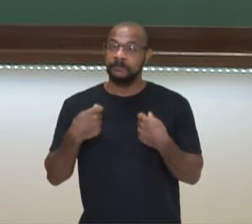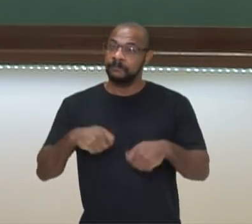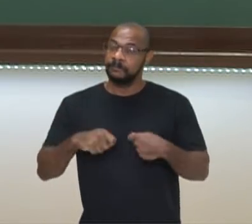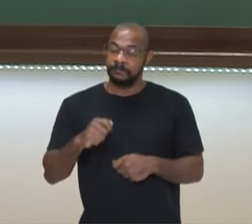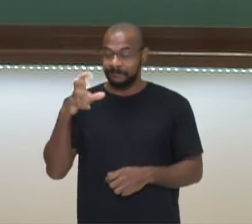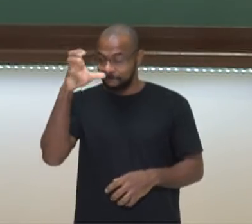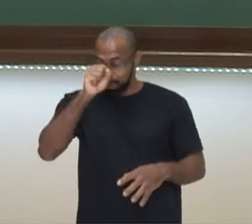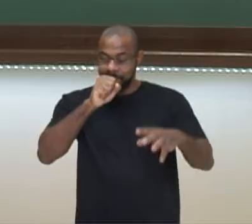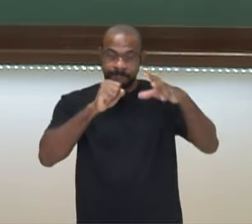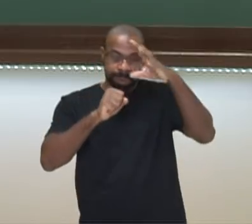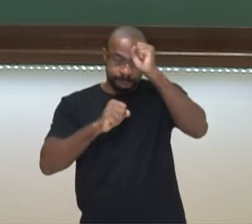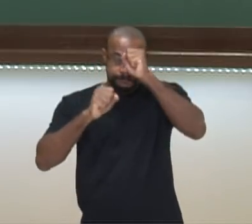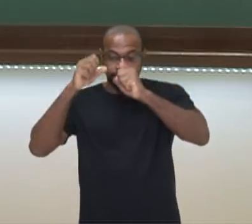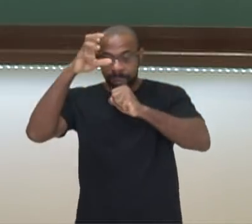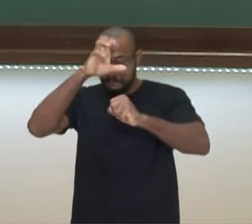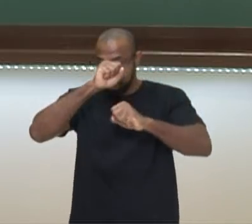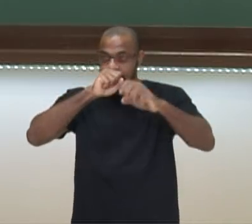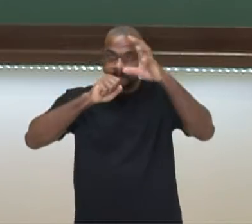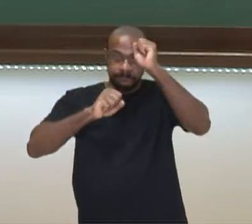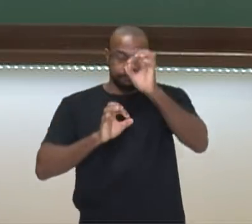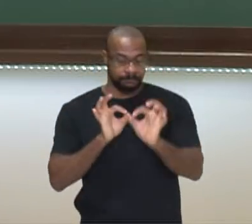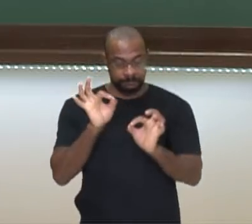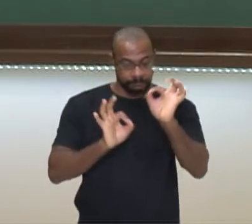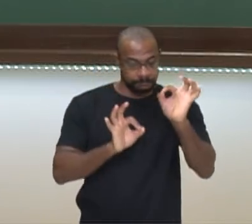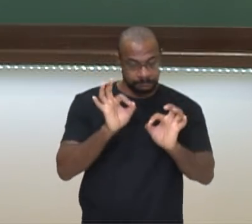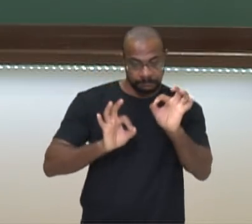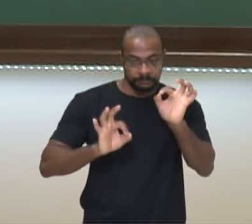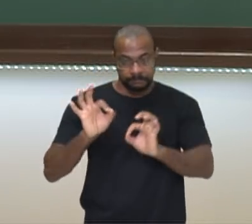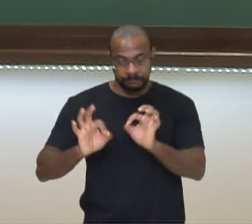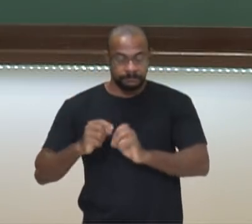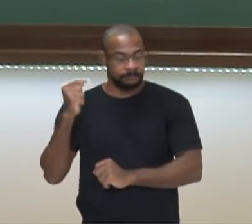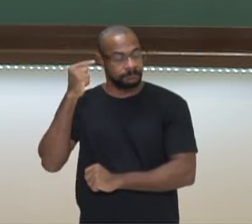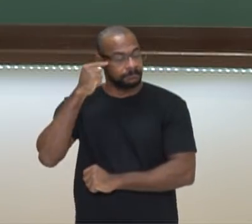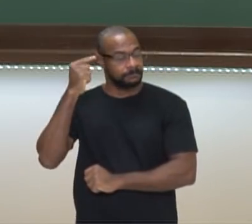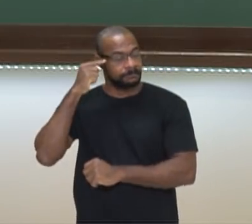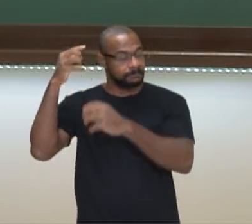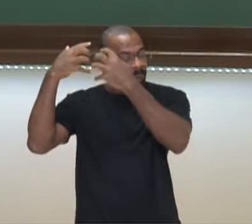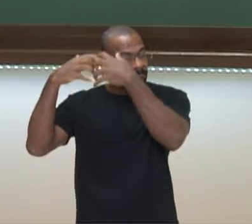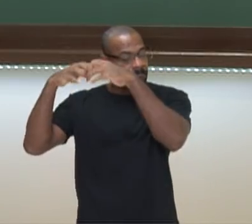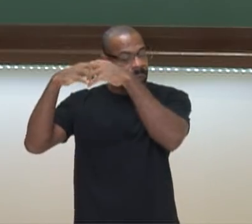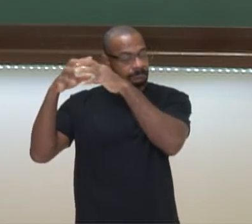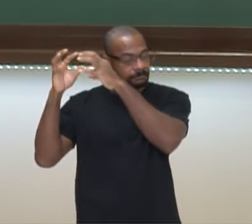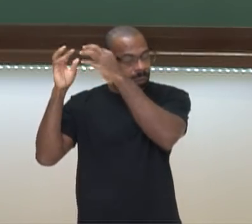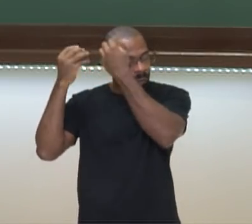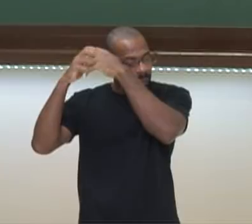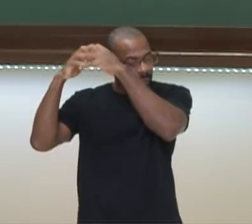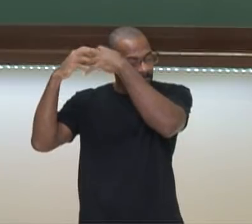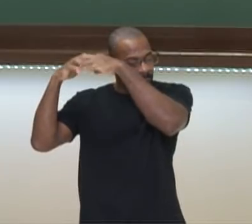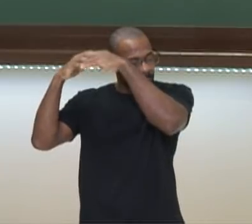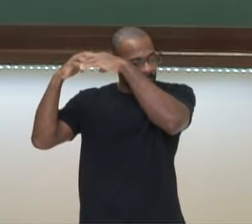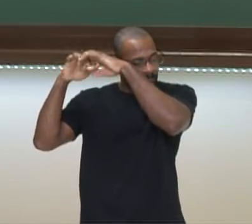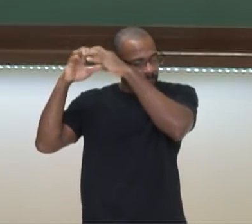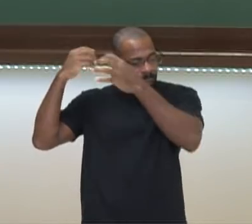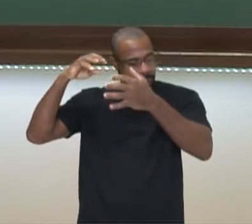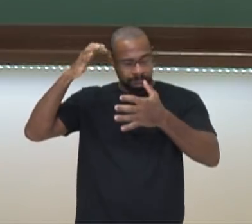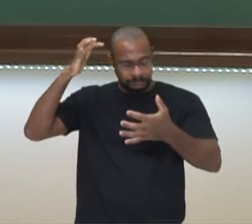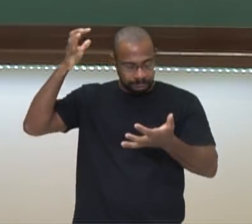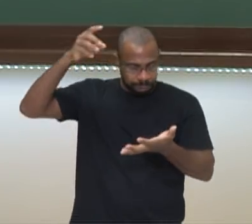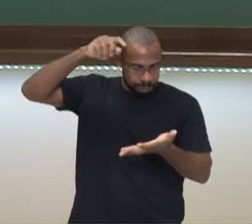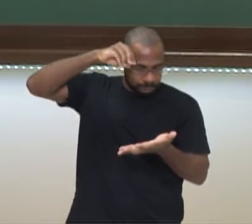aluno aprenda a organizar o seu pensamento por escrito. Então, a